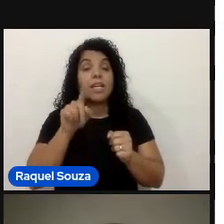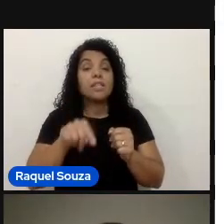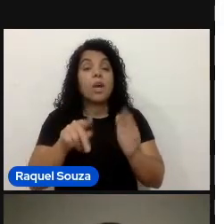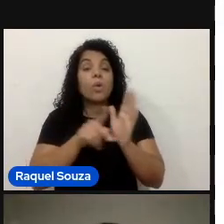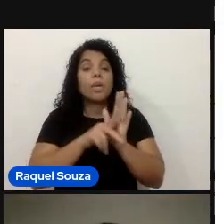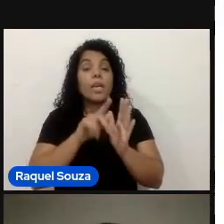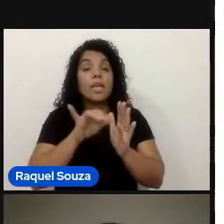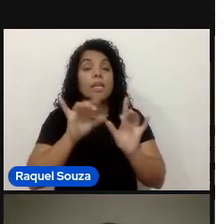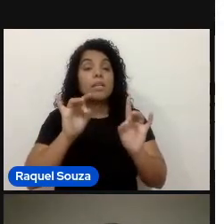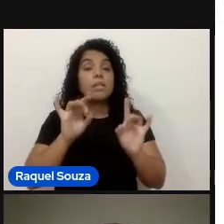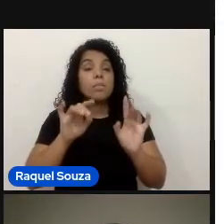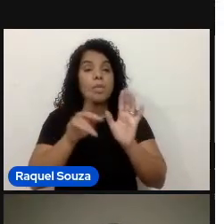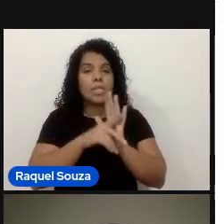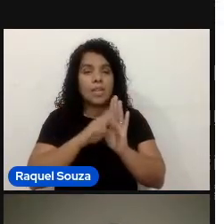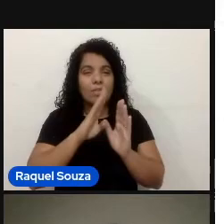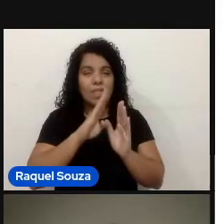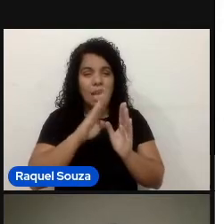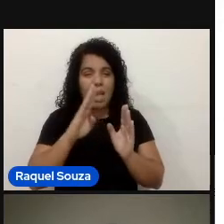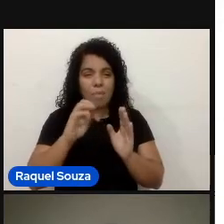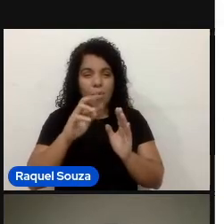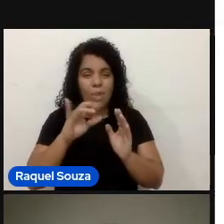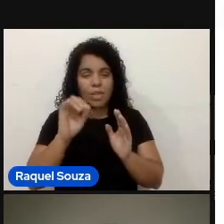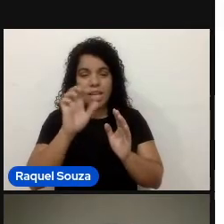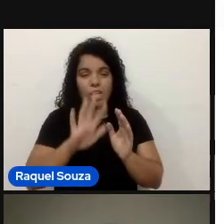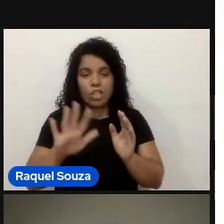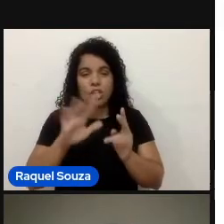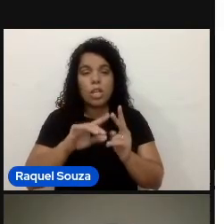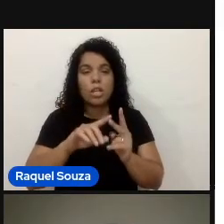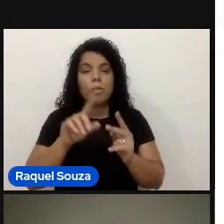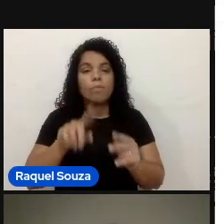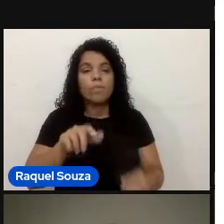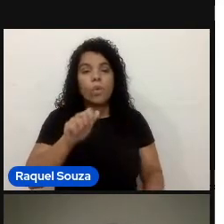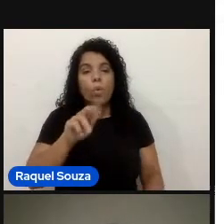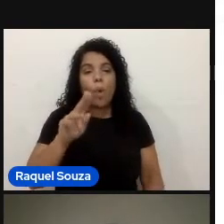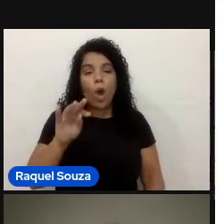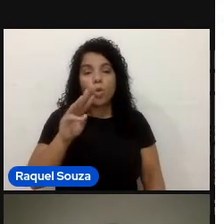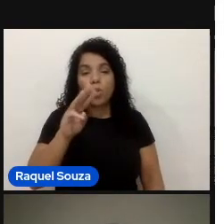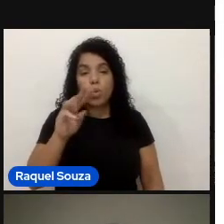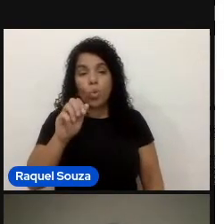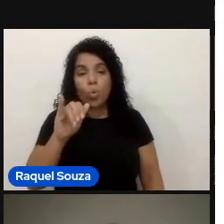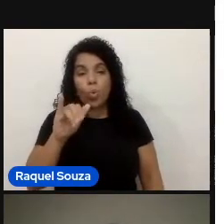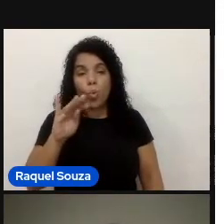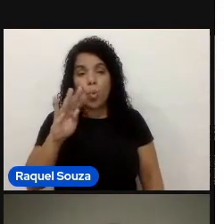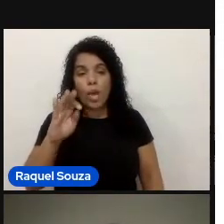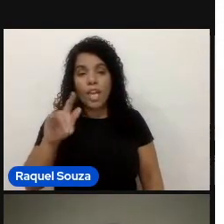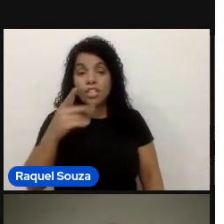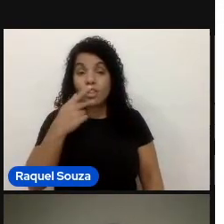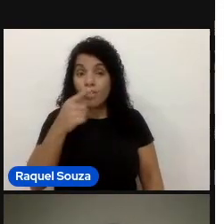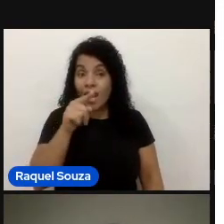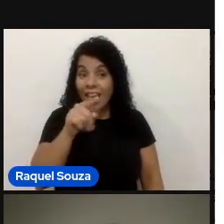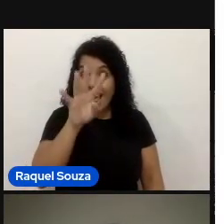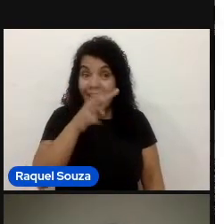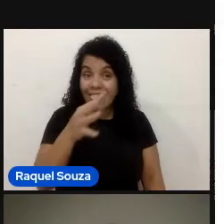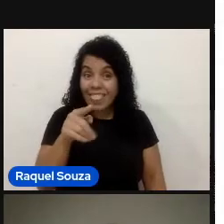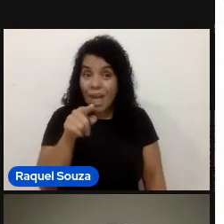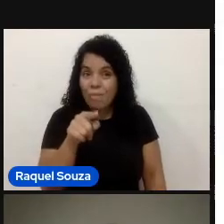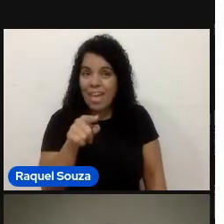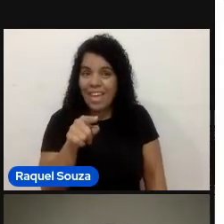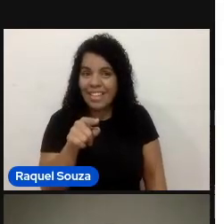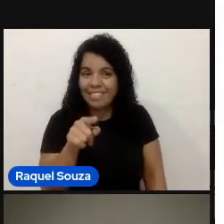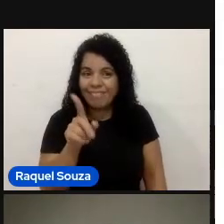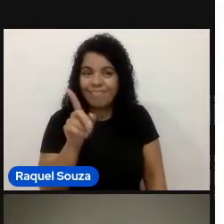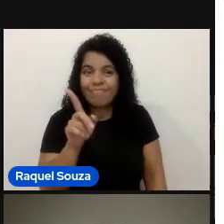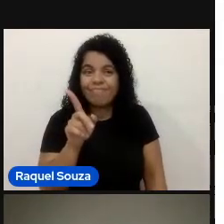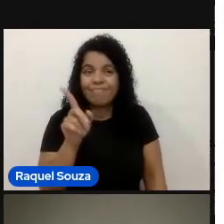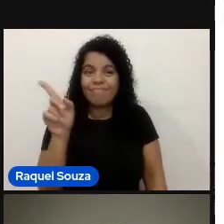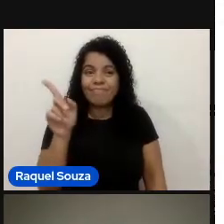da biblioteca no geral. O auto-aging que eu mencionei, essa é a tabela. Então, por exemplo, cada comando,